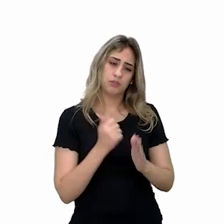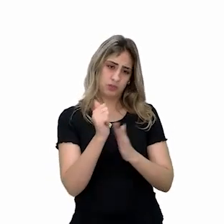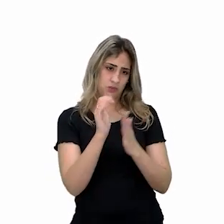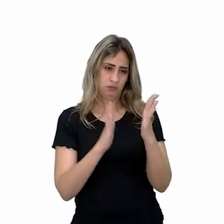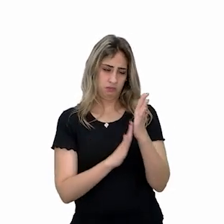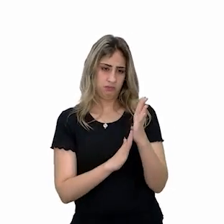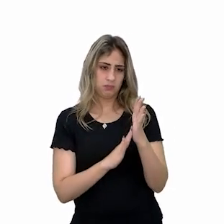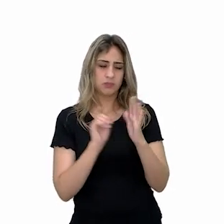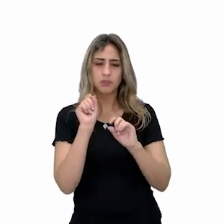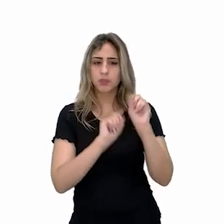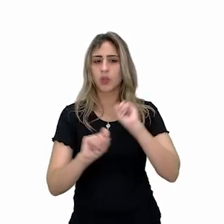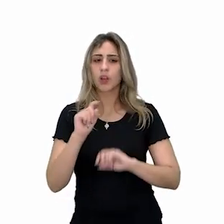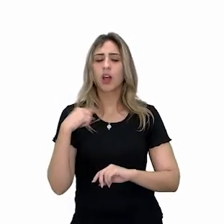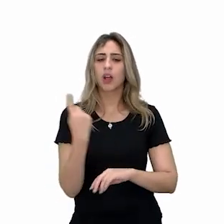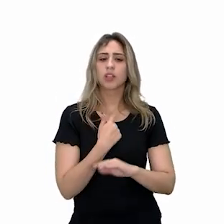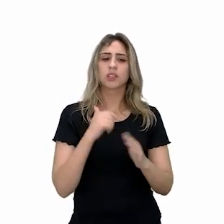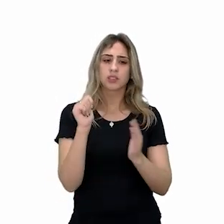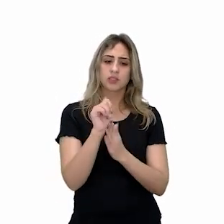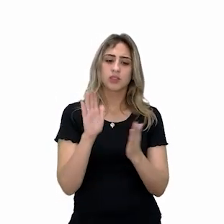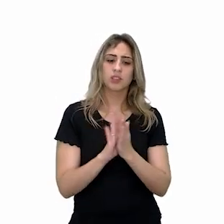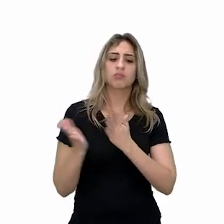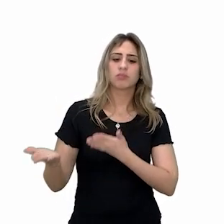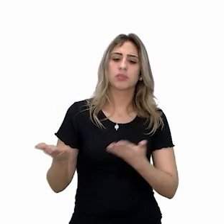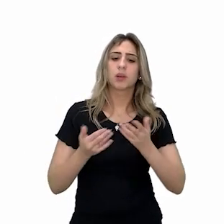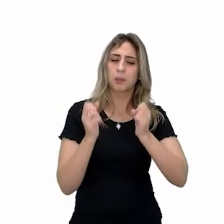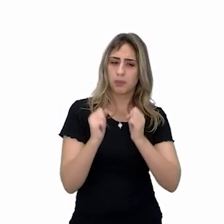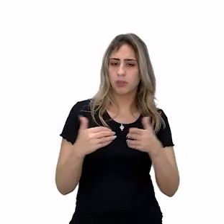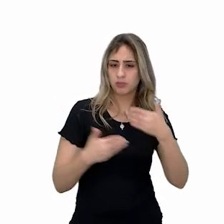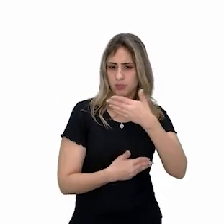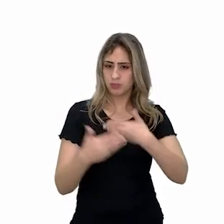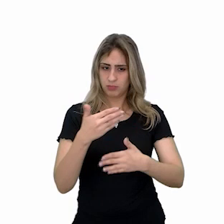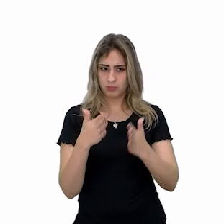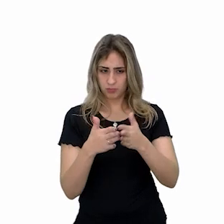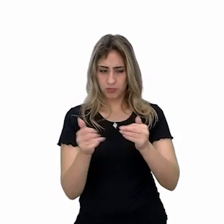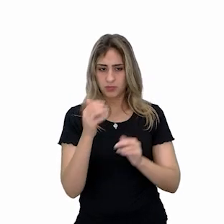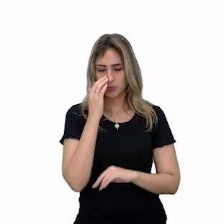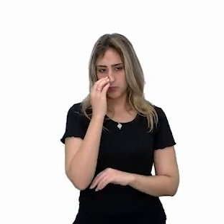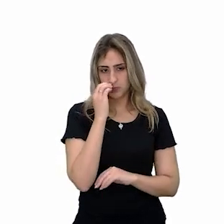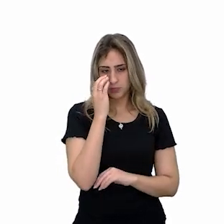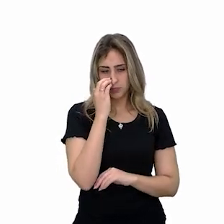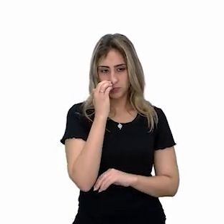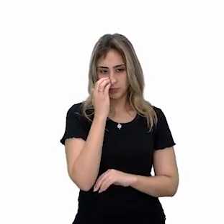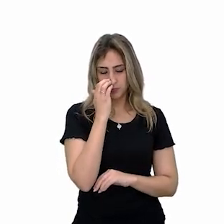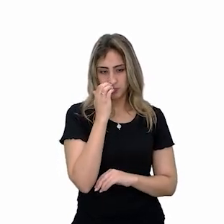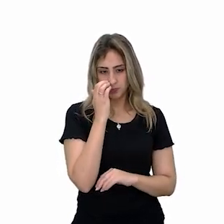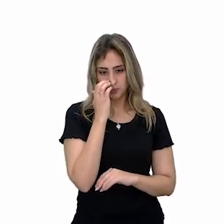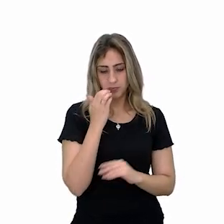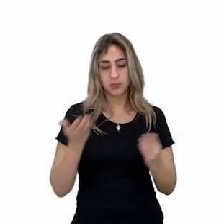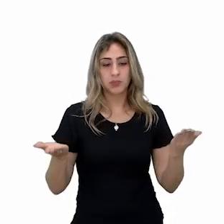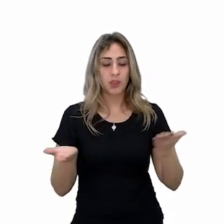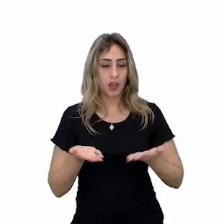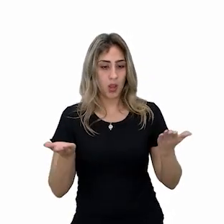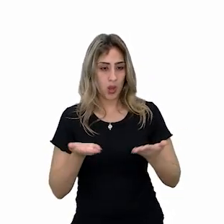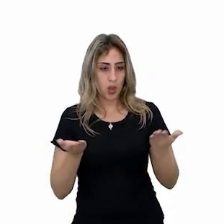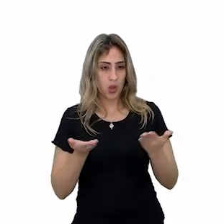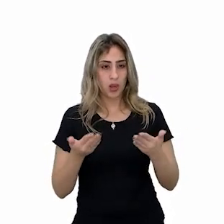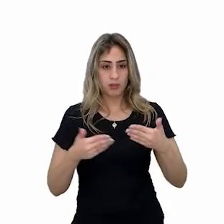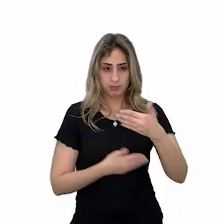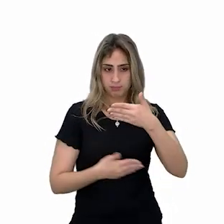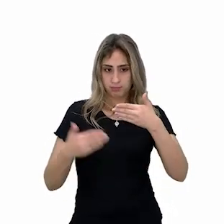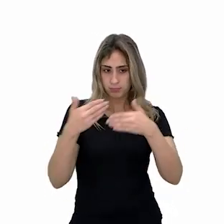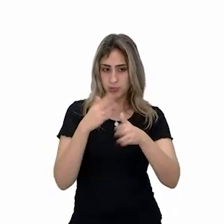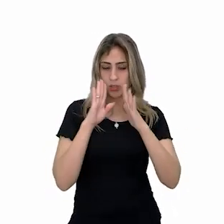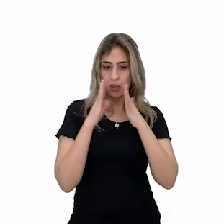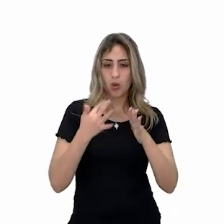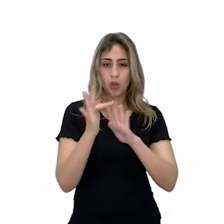atividade, né? O que a nossa atividade traz? Pode passar, por favor? Isso. Então, agora, a partir